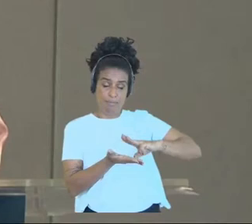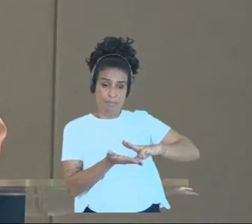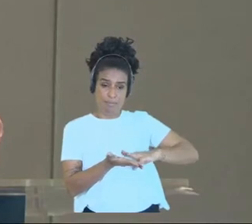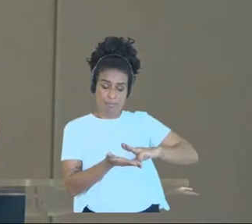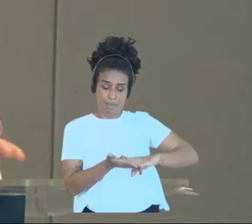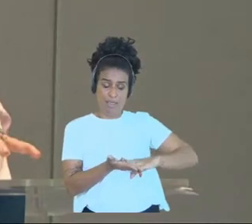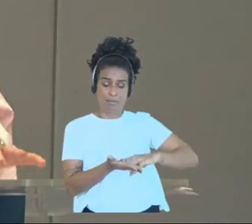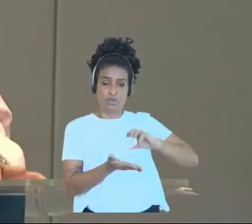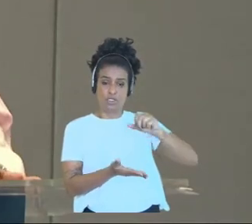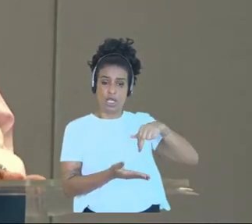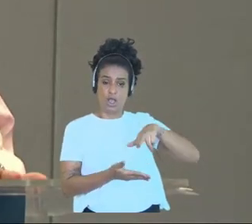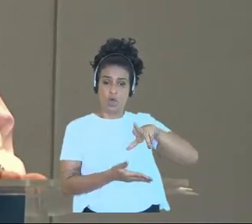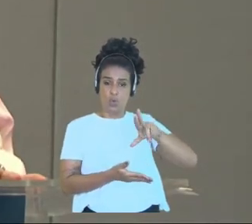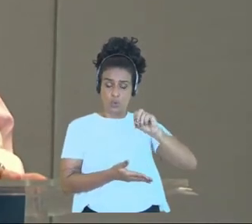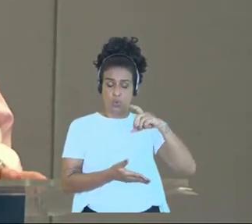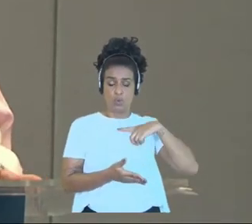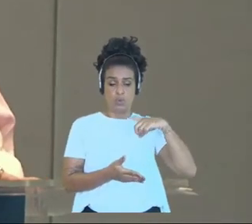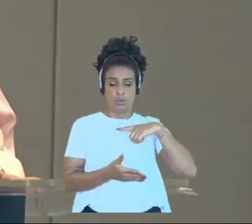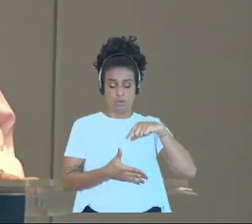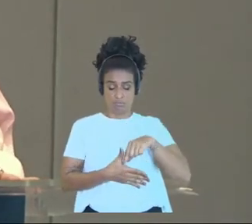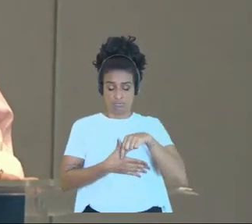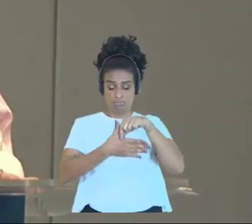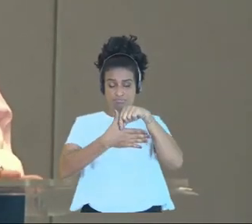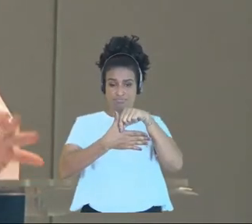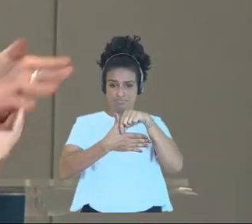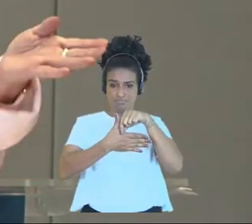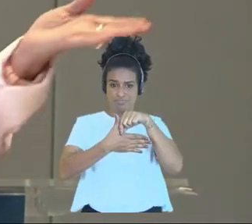Unidas e atual titular